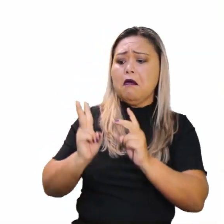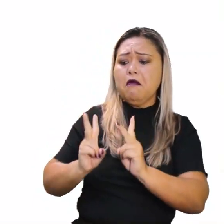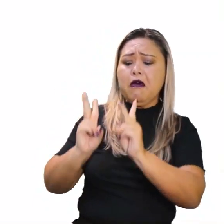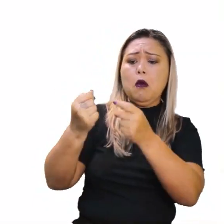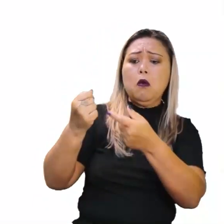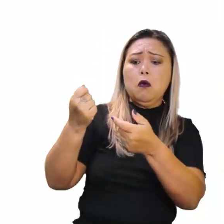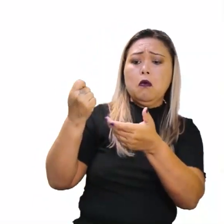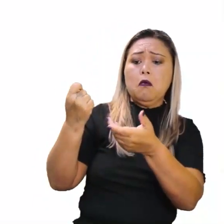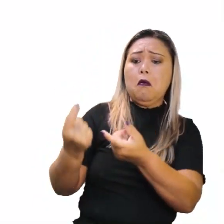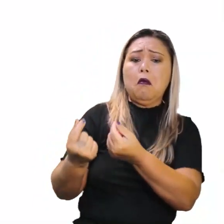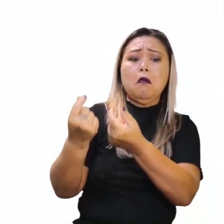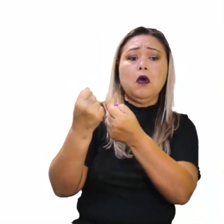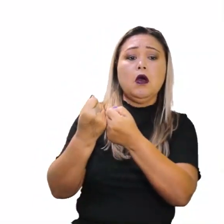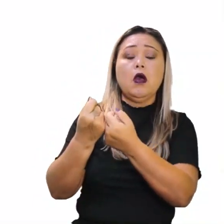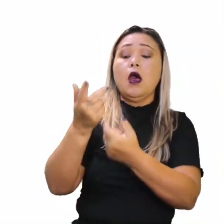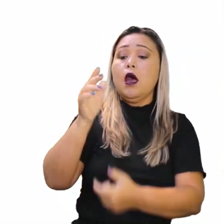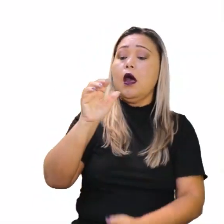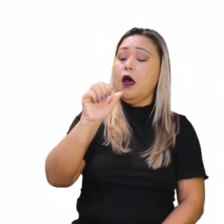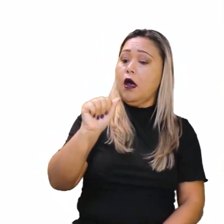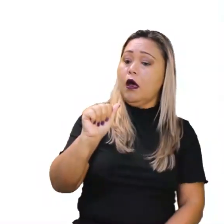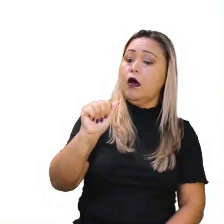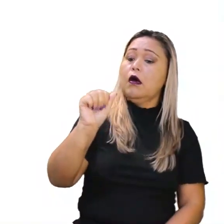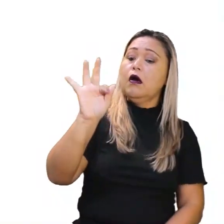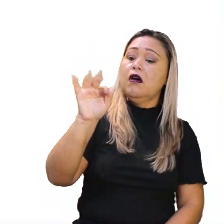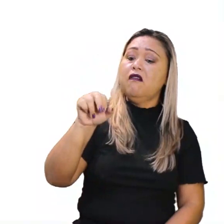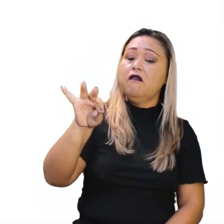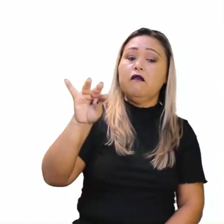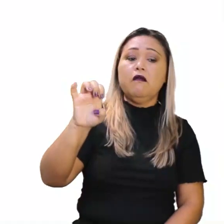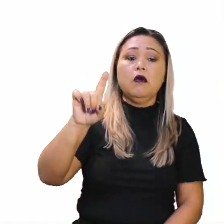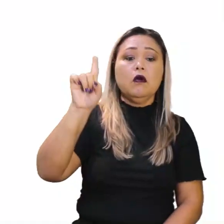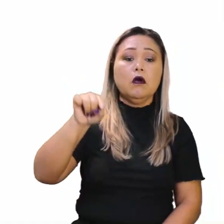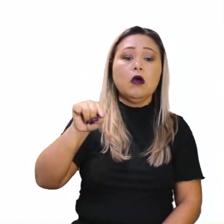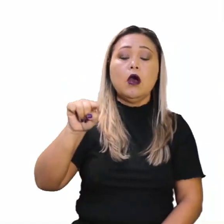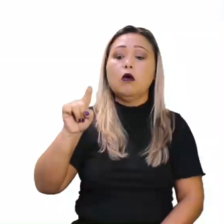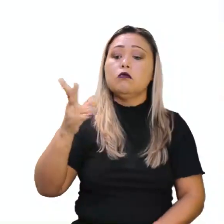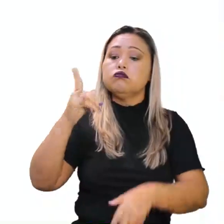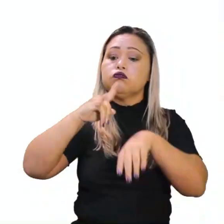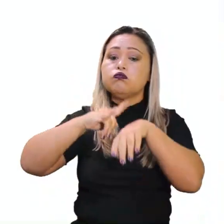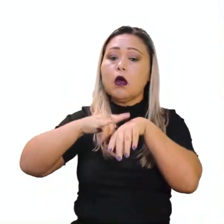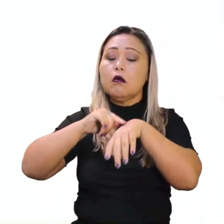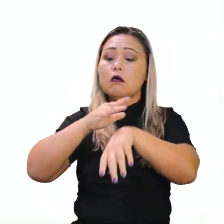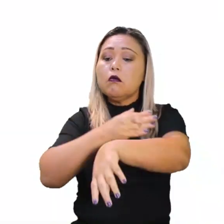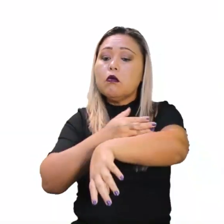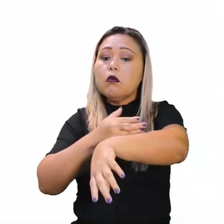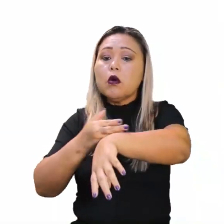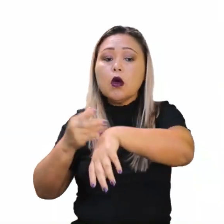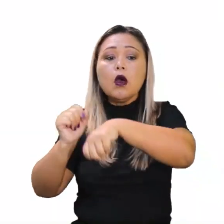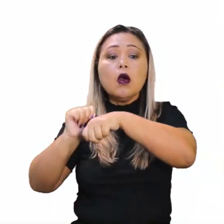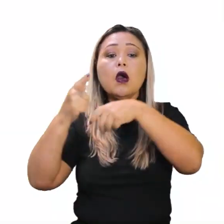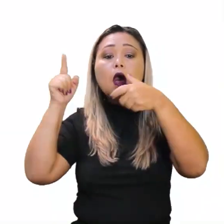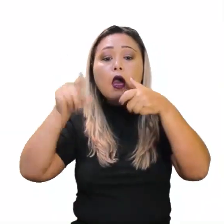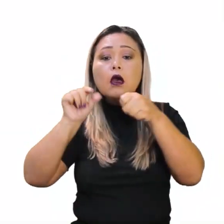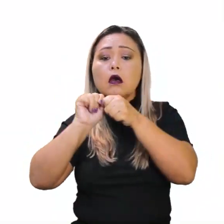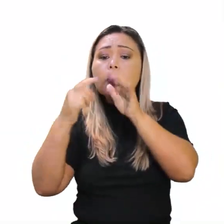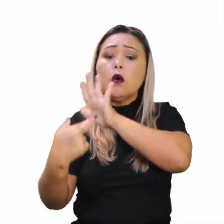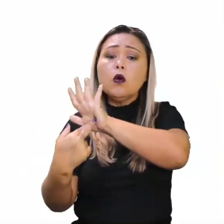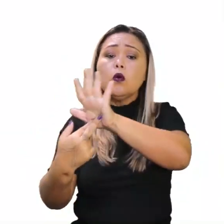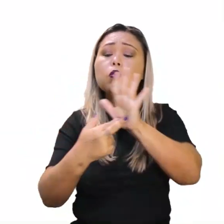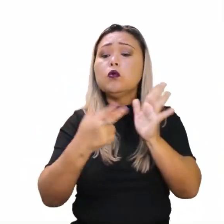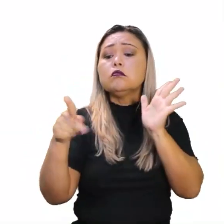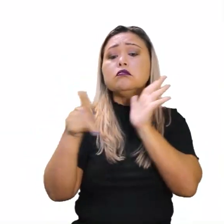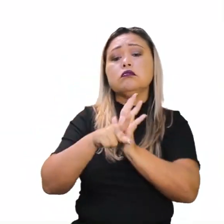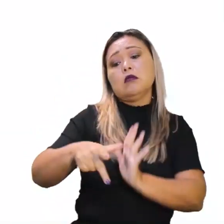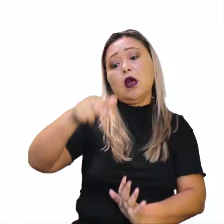material. A fonte é um urinol de porcelana branco, considerado uma das obras mais